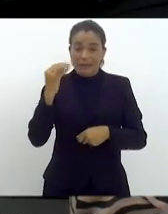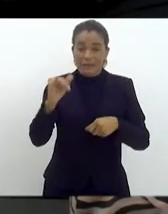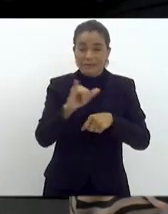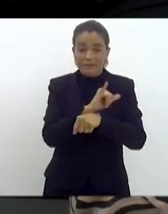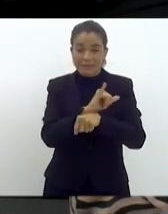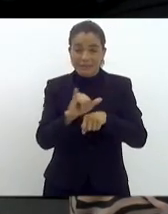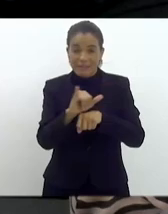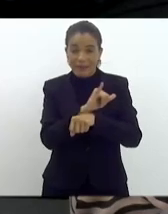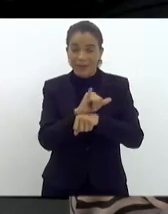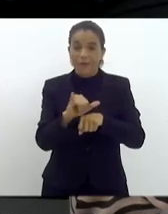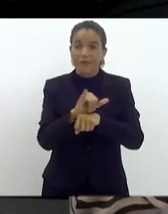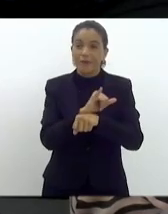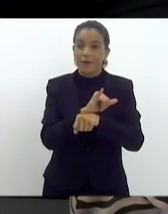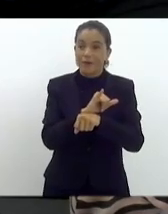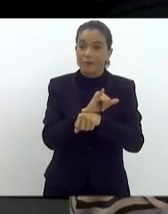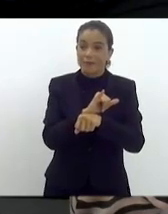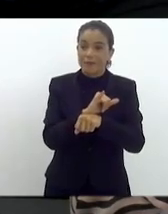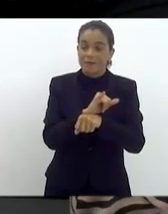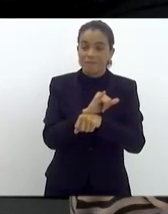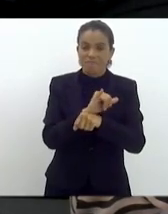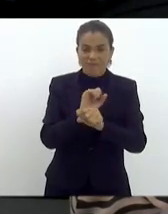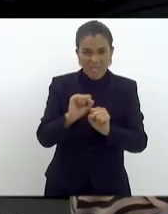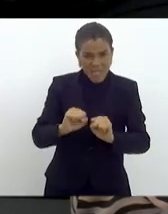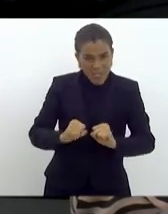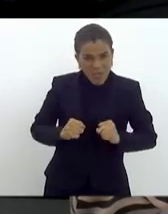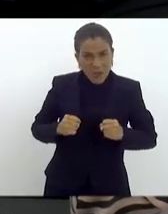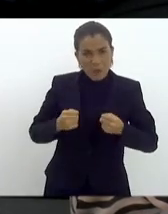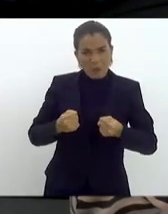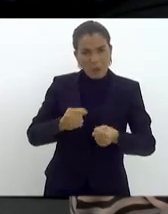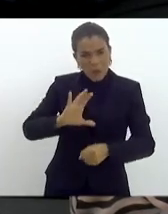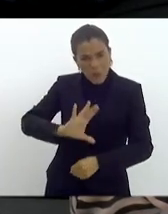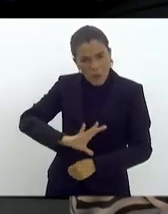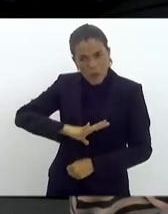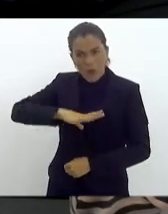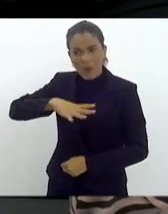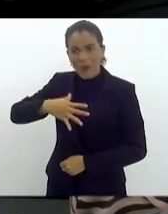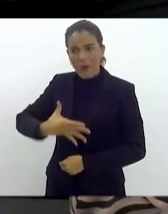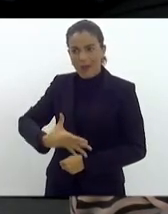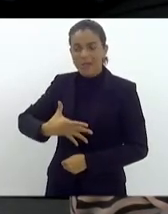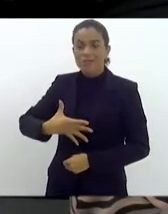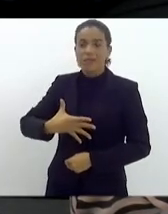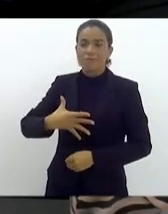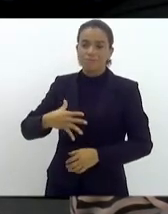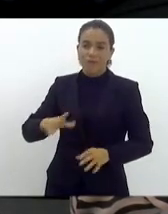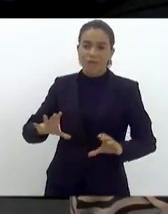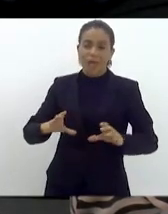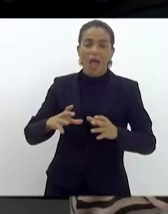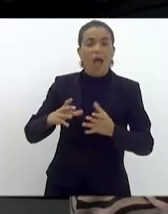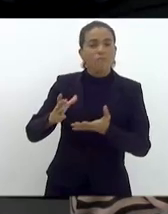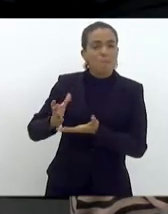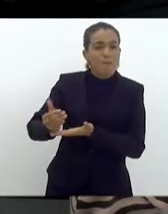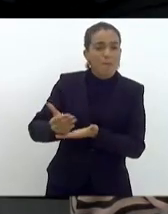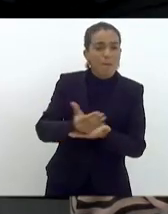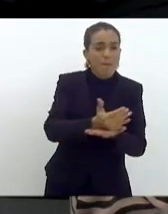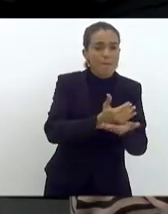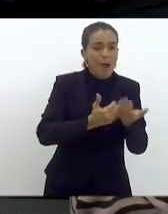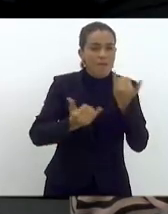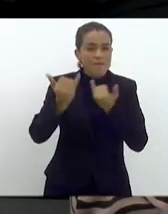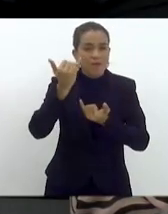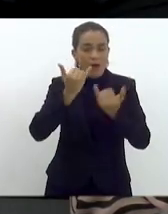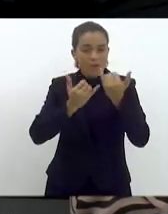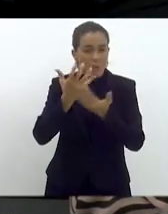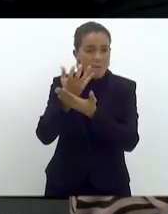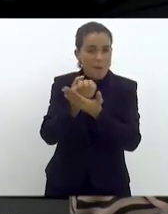forma é encorajar né Essa cultura de dados né usar os dados